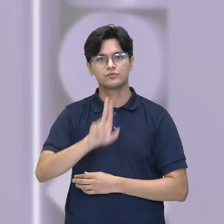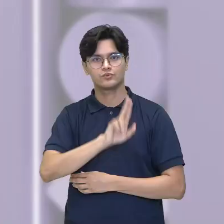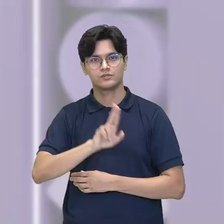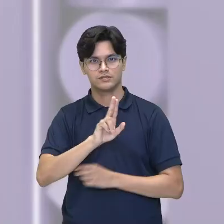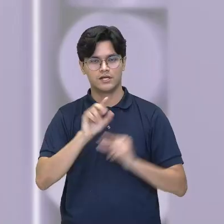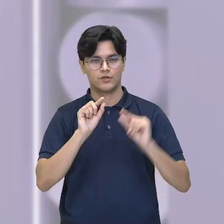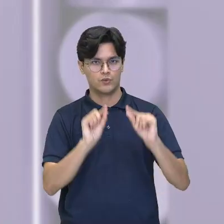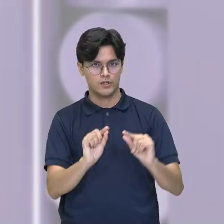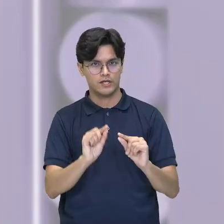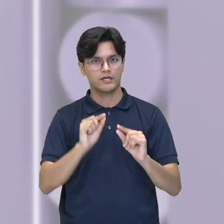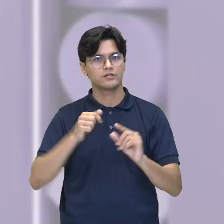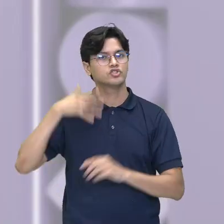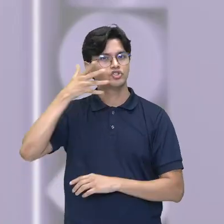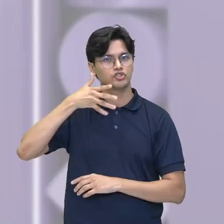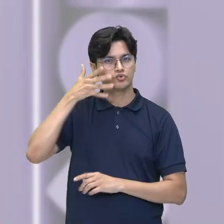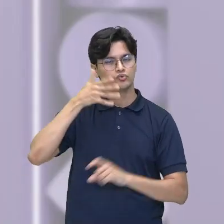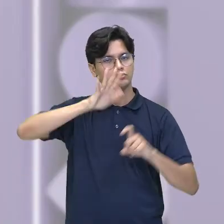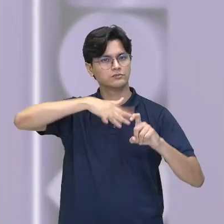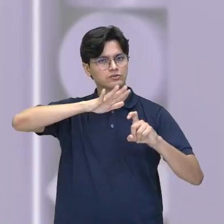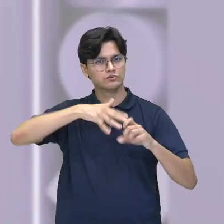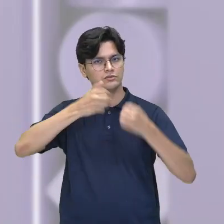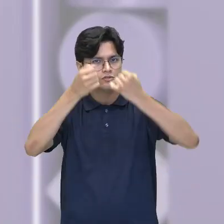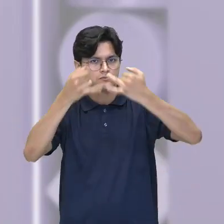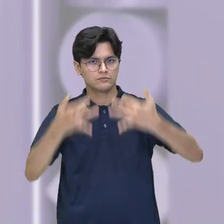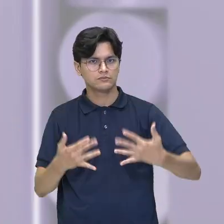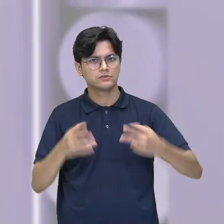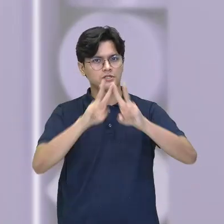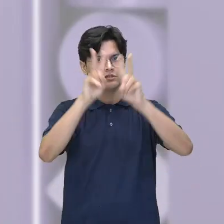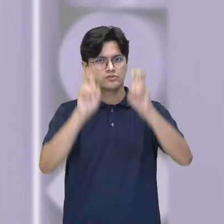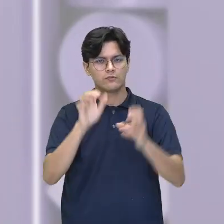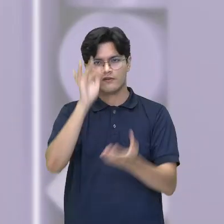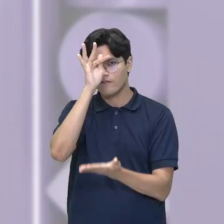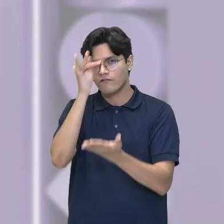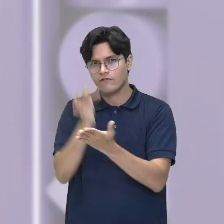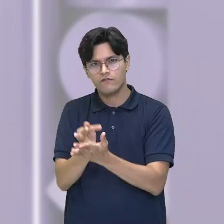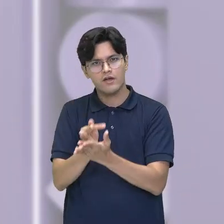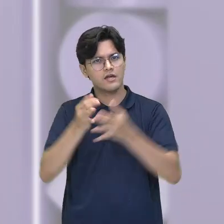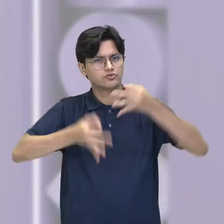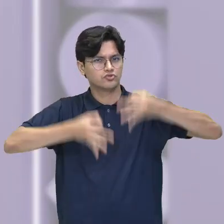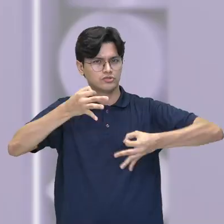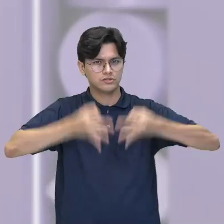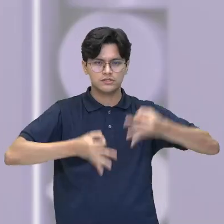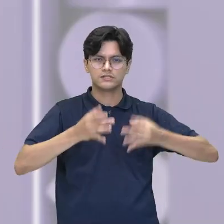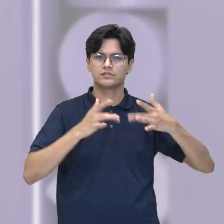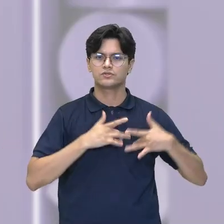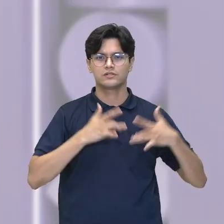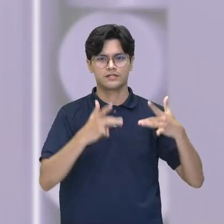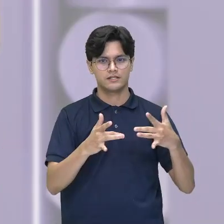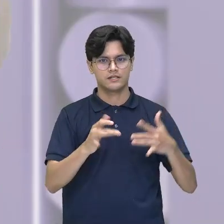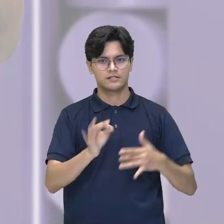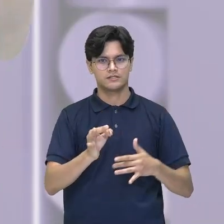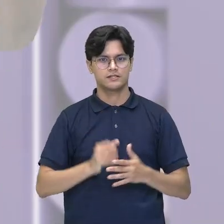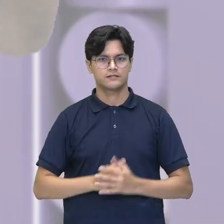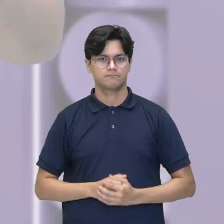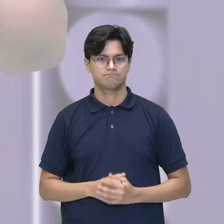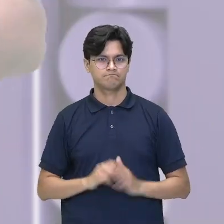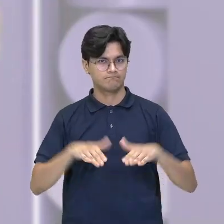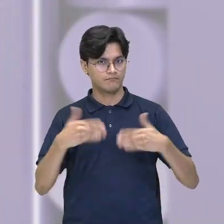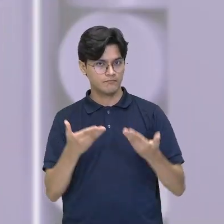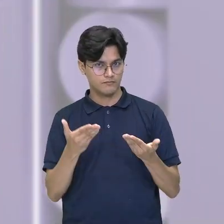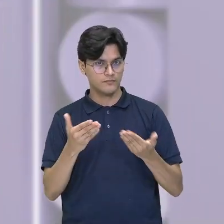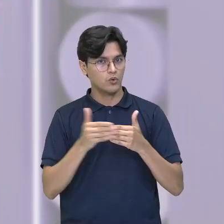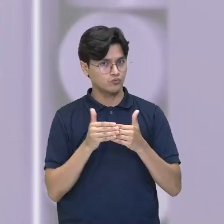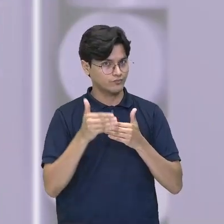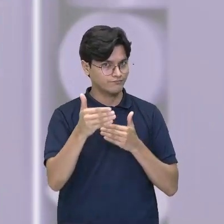para explicar um pouco sobre fé, sobre justiça, sobre solidariedade. Então, nós vamos ver isso um pouquinho mais